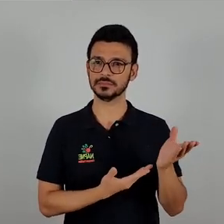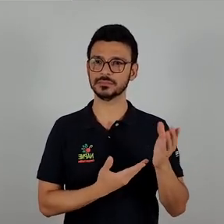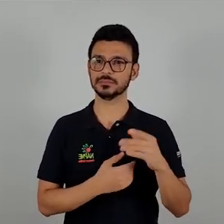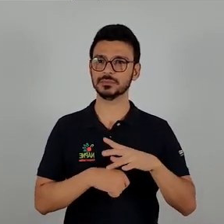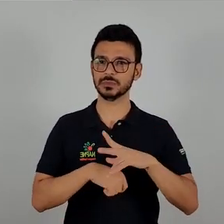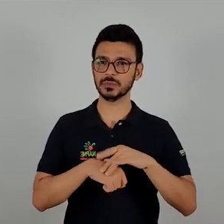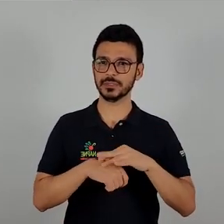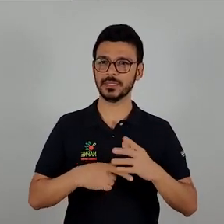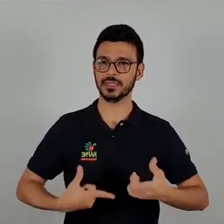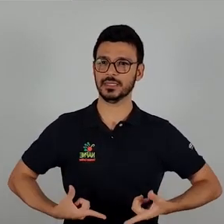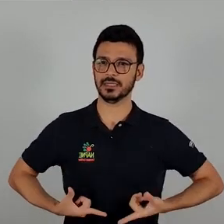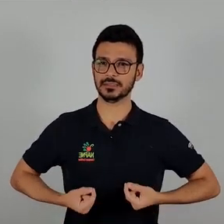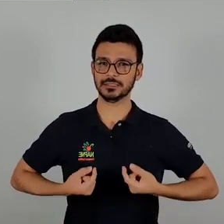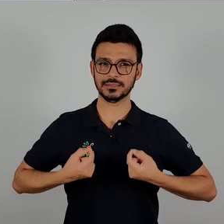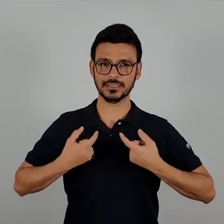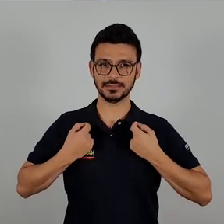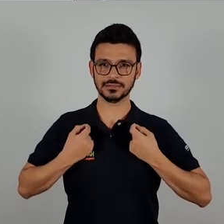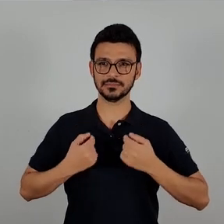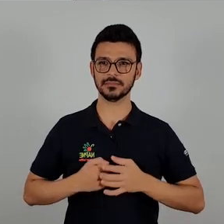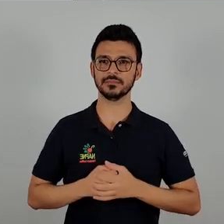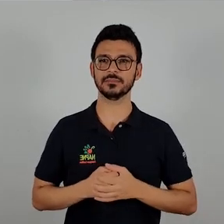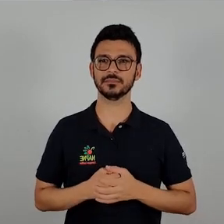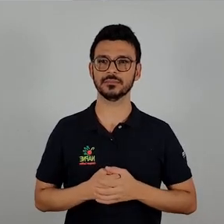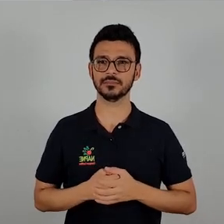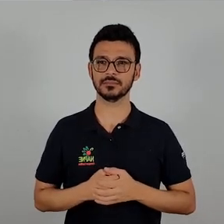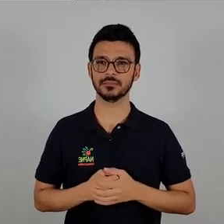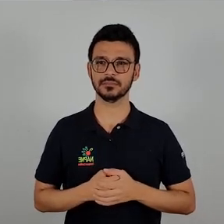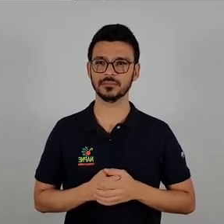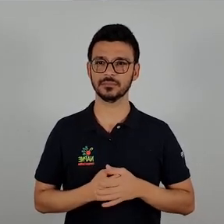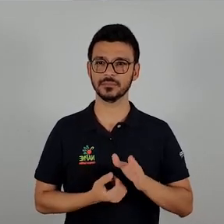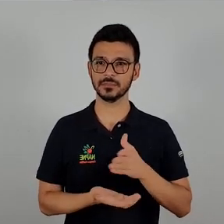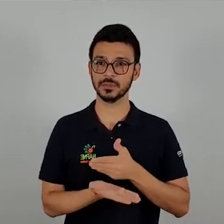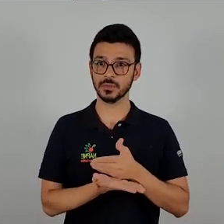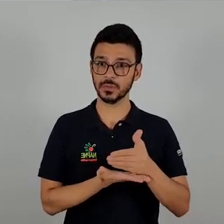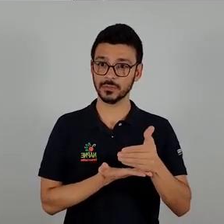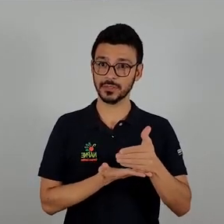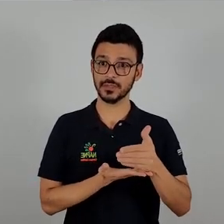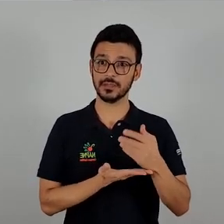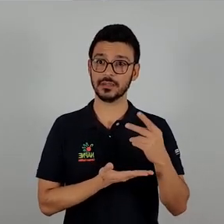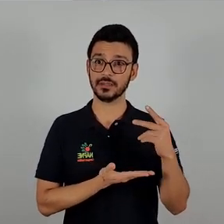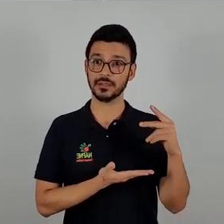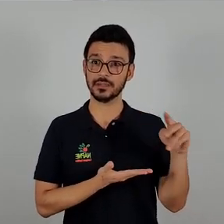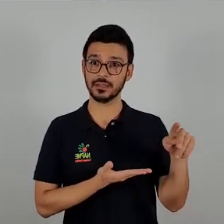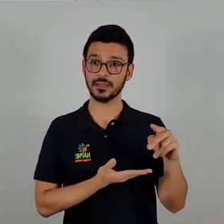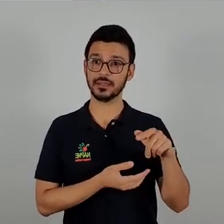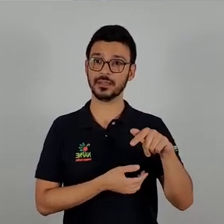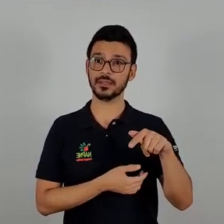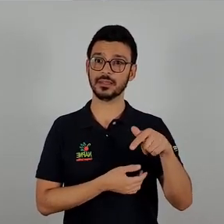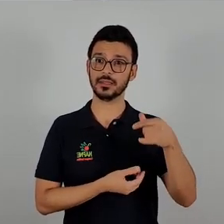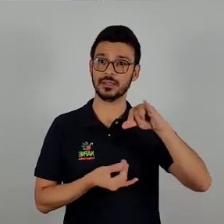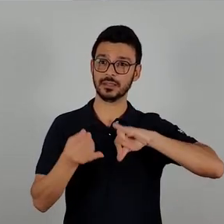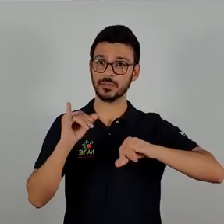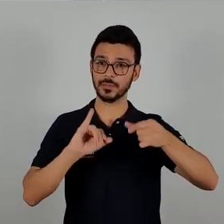Olha como vai. Evoluindo. A ponto de curar o câncer e curar todos os problemas. Diga lá, Priscila.